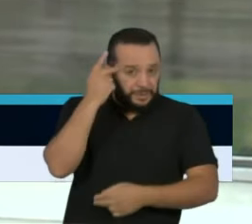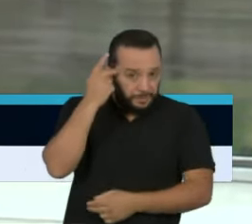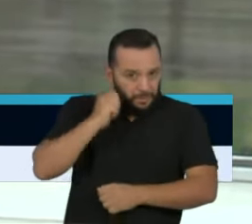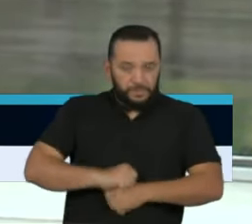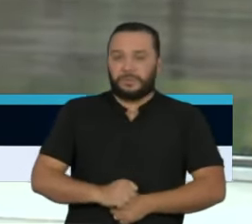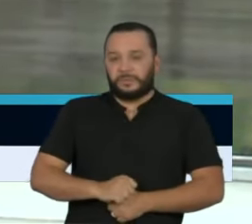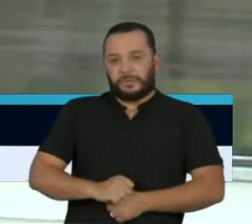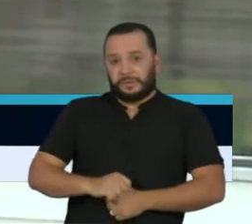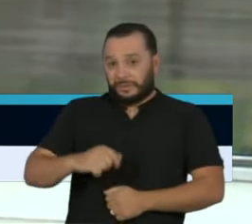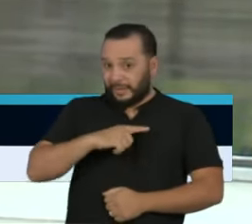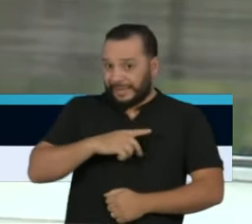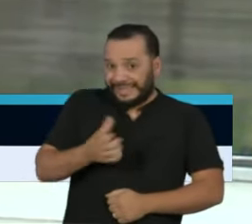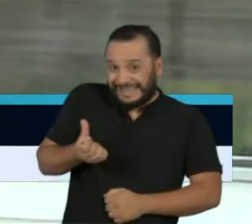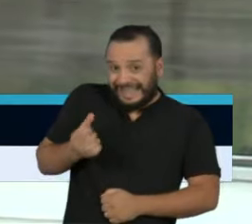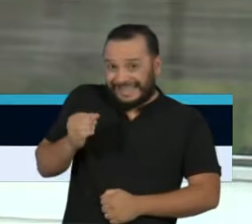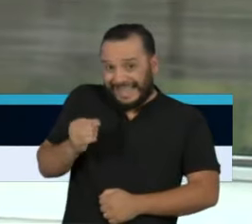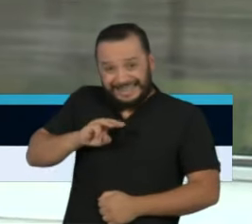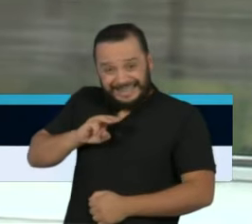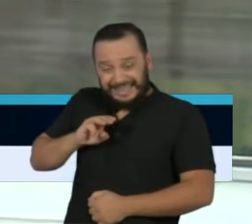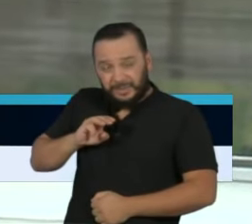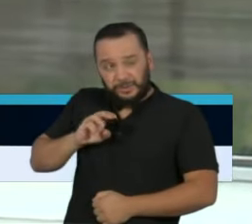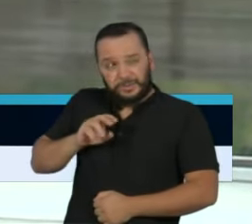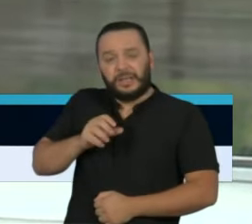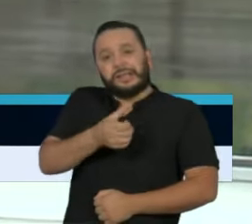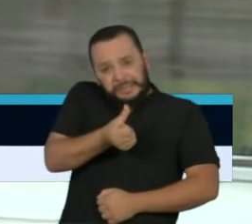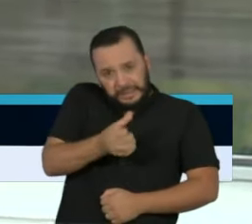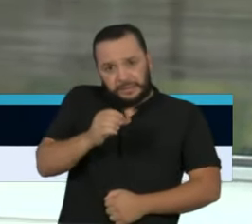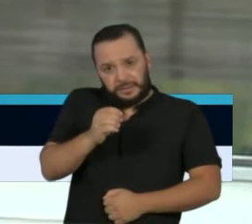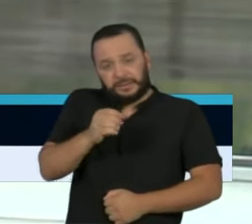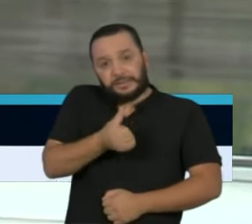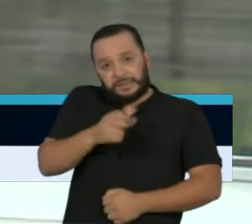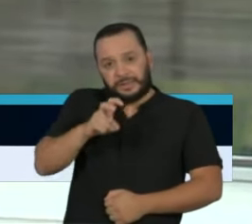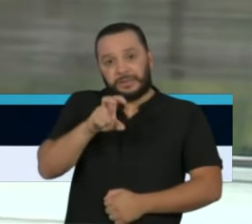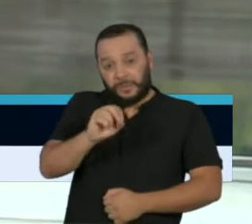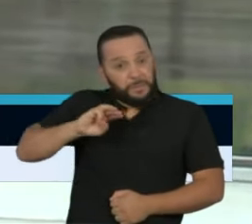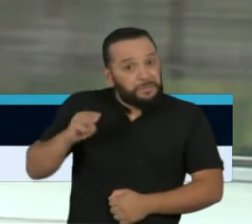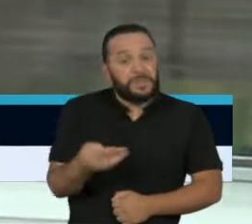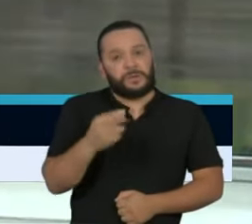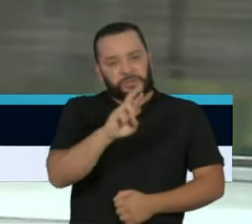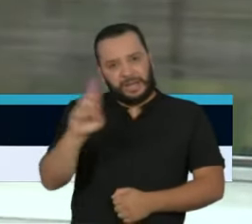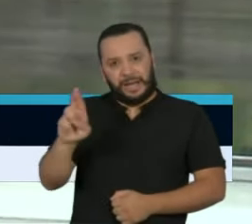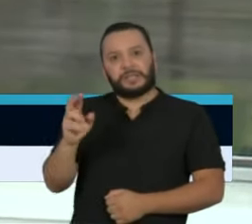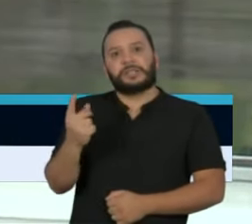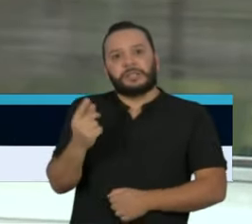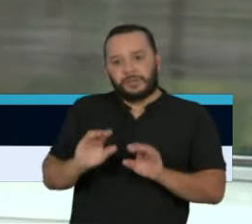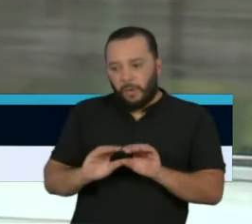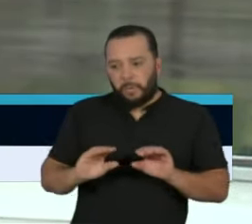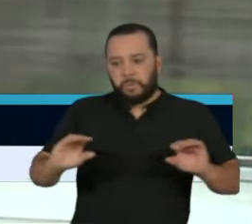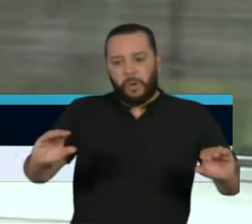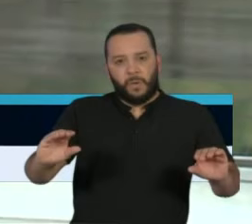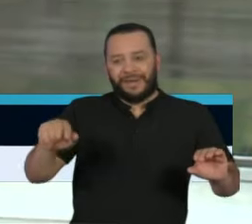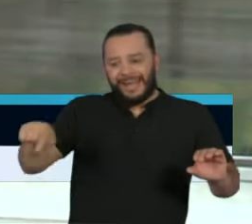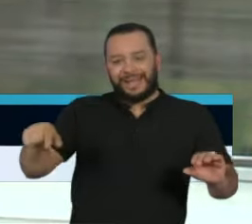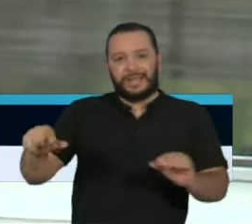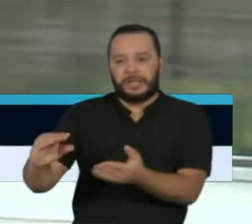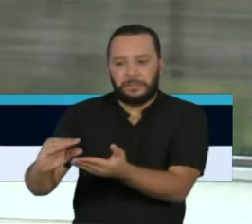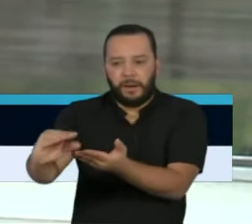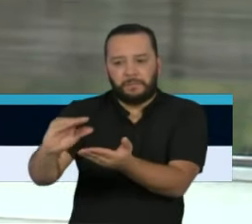portanto, 650 milhões de reais destinados ao crédito daqueles que mais precisam no âmbito